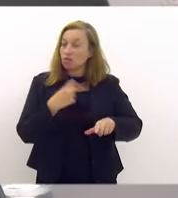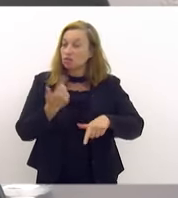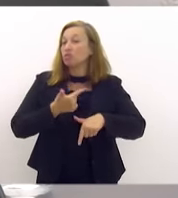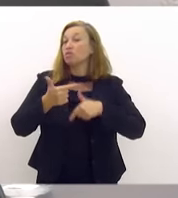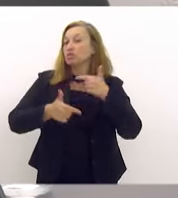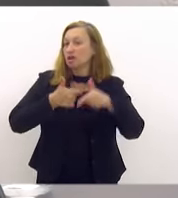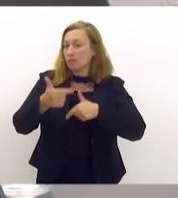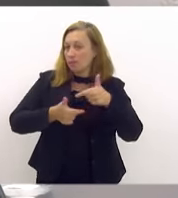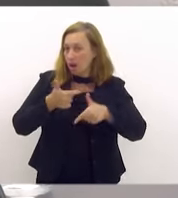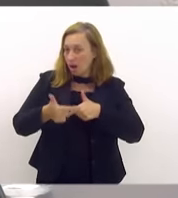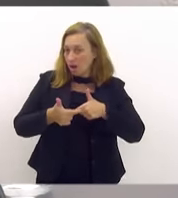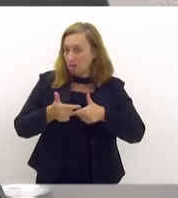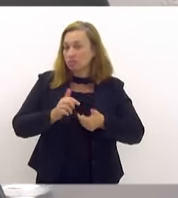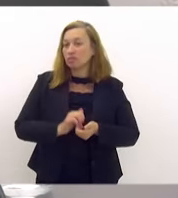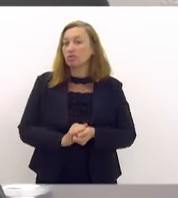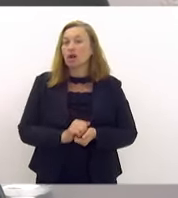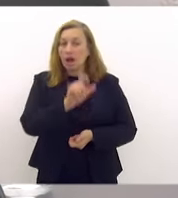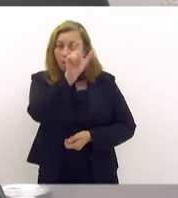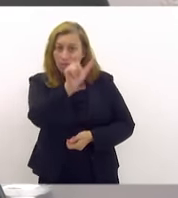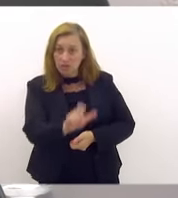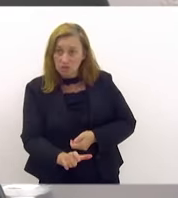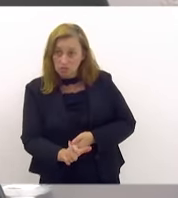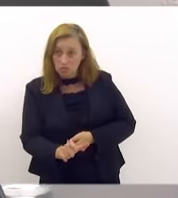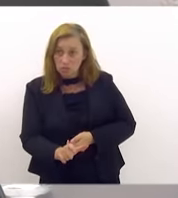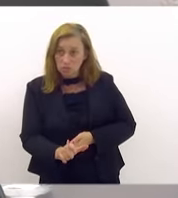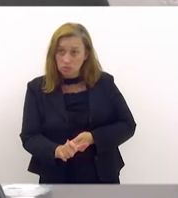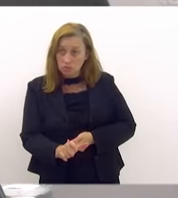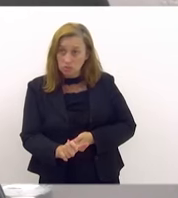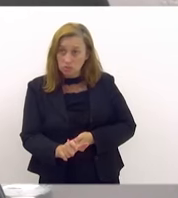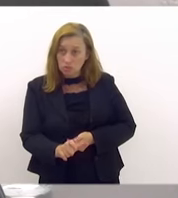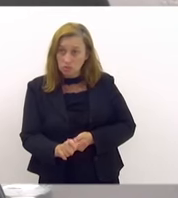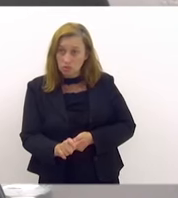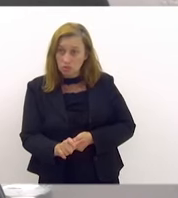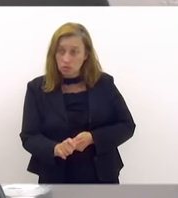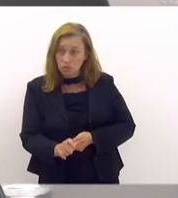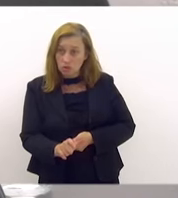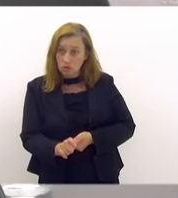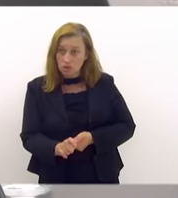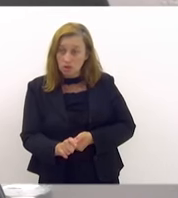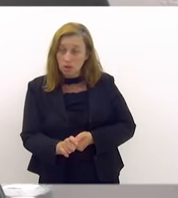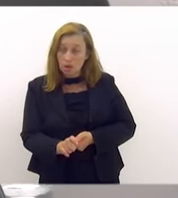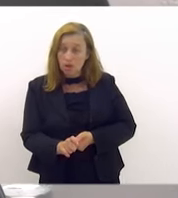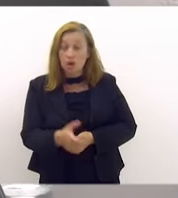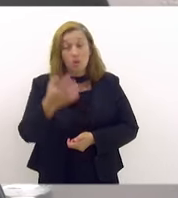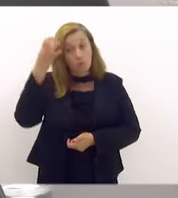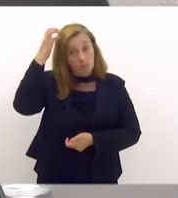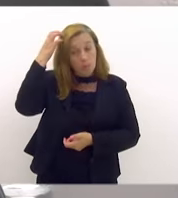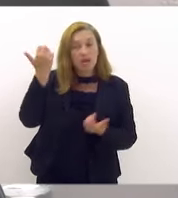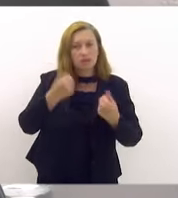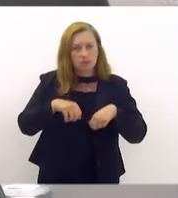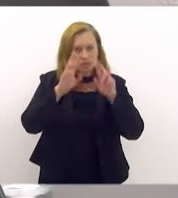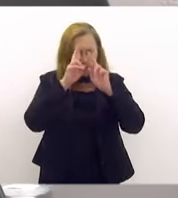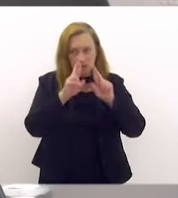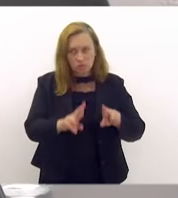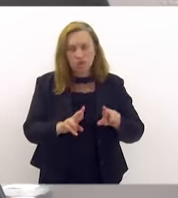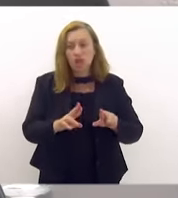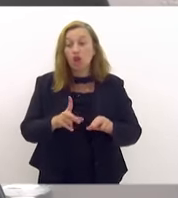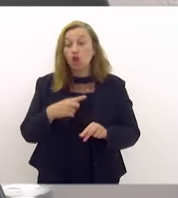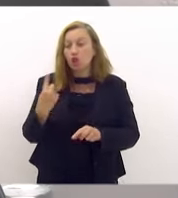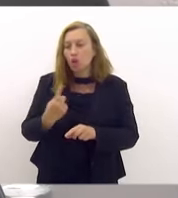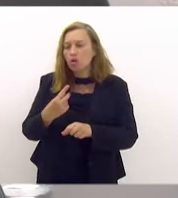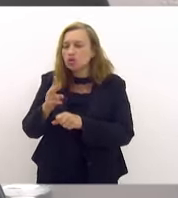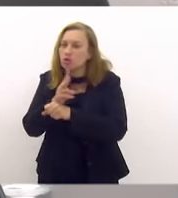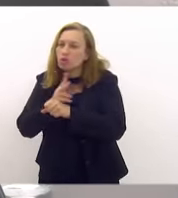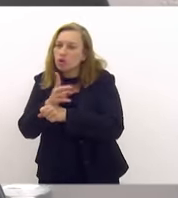defesa a ser respeitado e ali na investigação né nós procuramos no